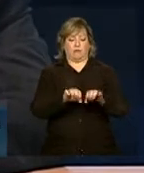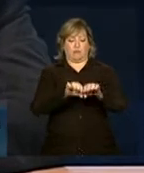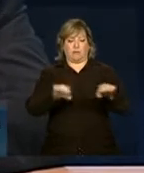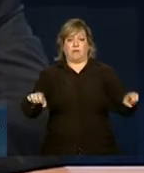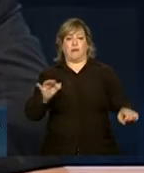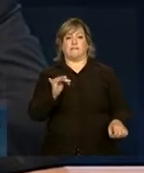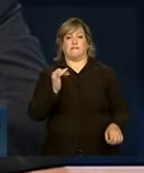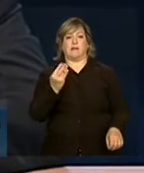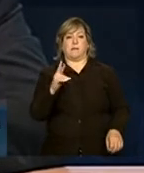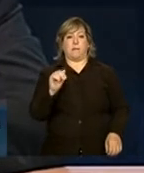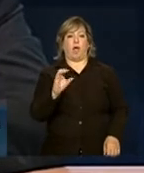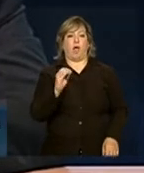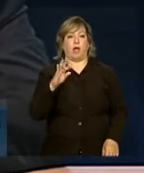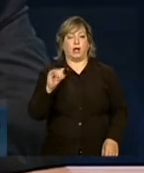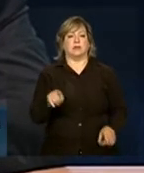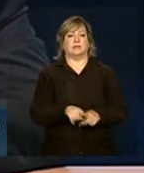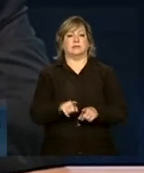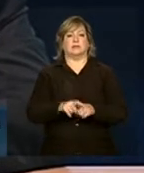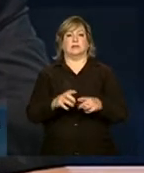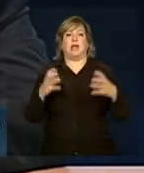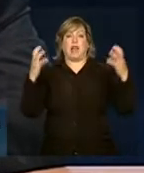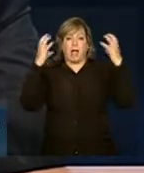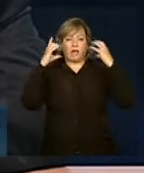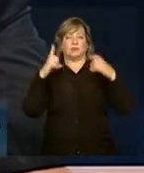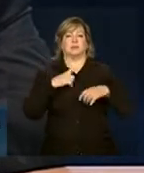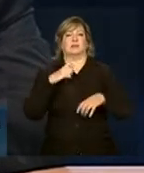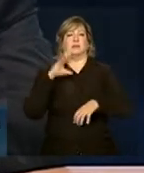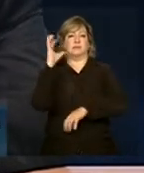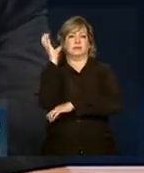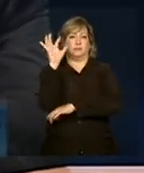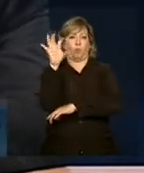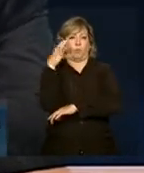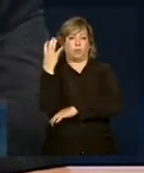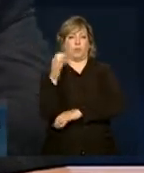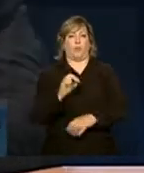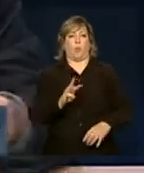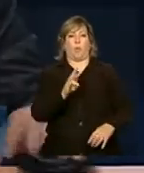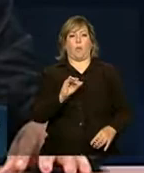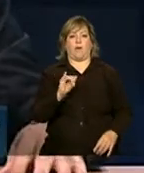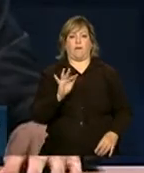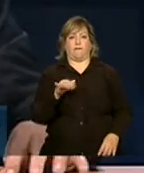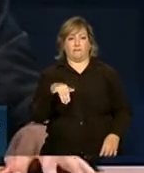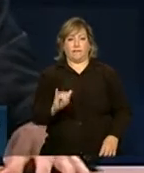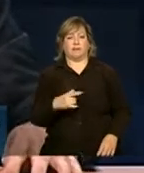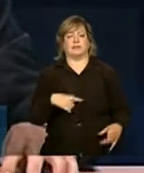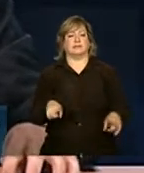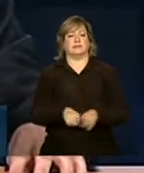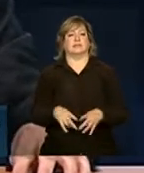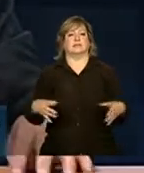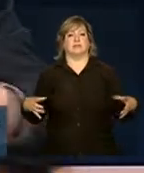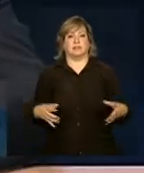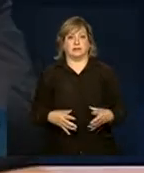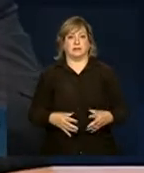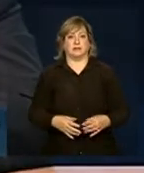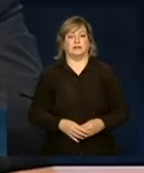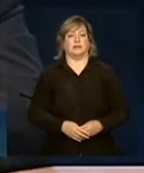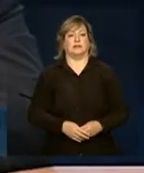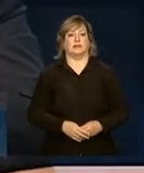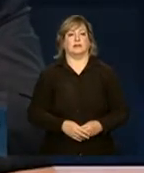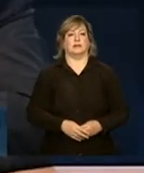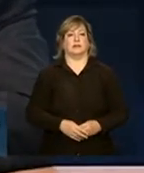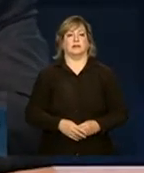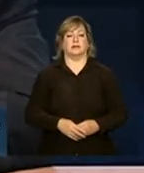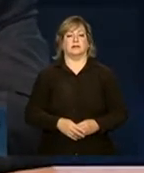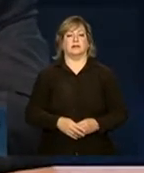óptica com rádio com satélite com um wi-fi como nós estamos fazendo nesse caso